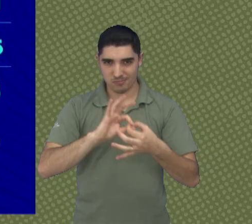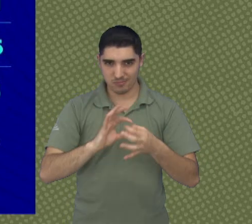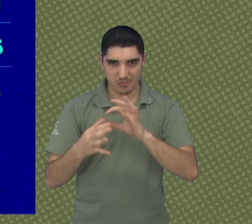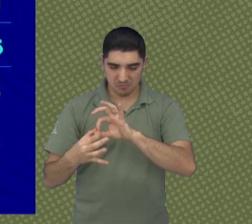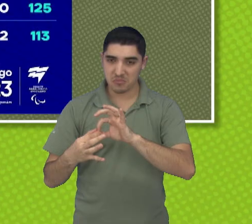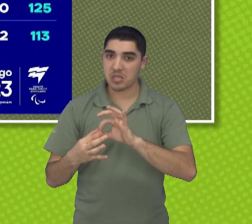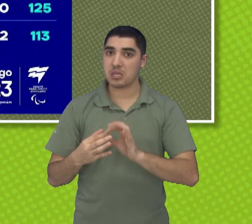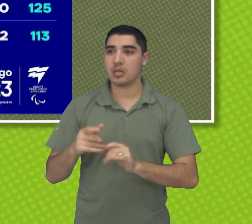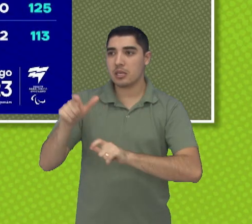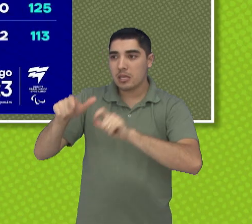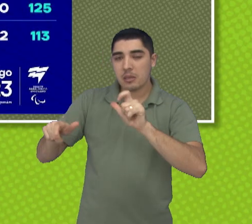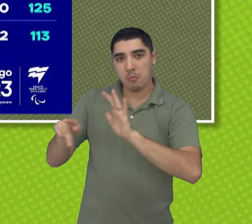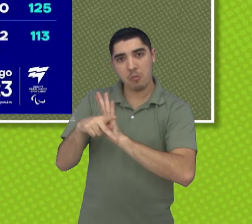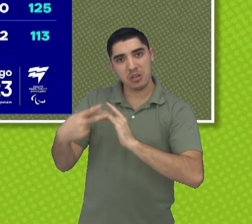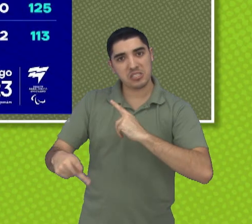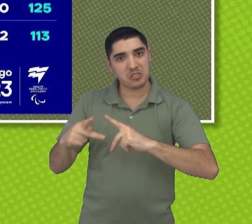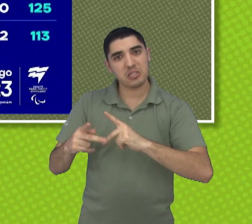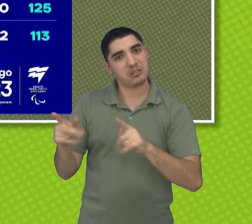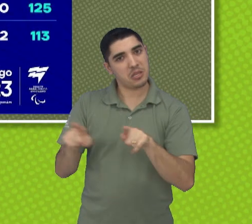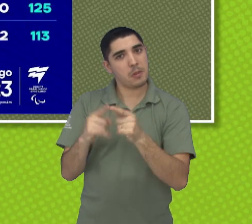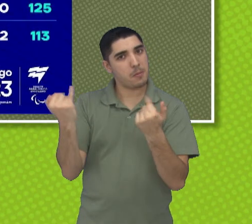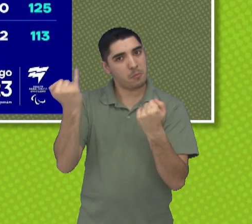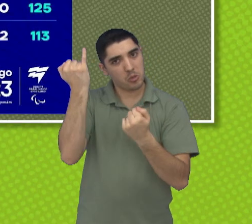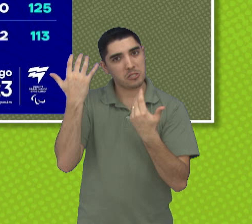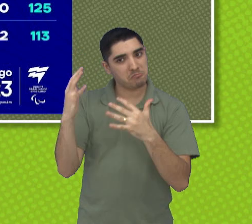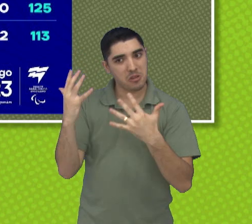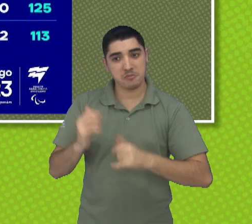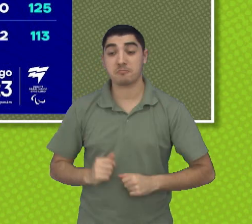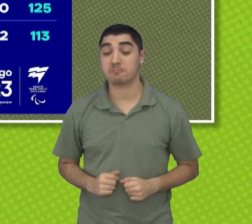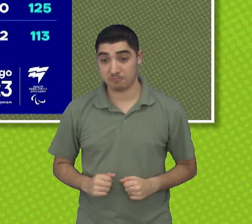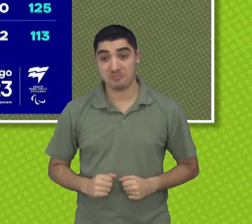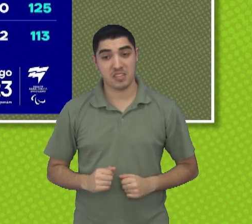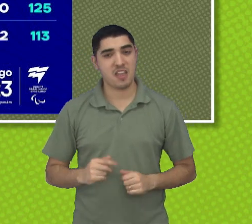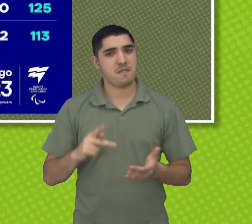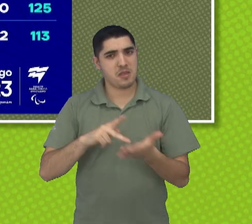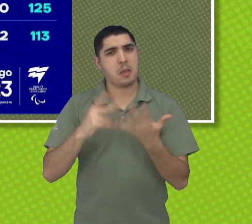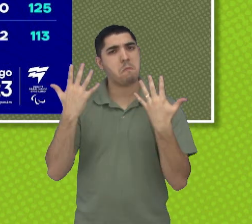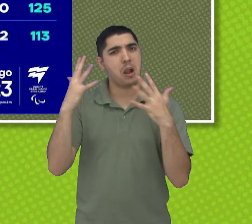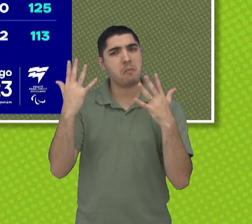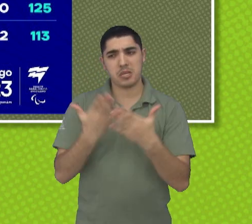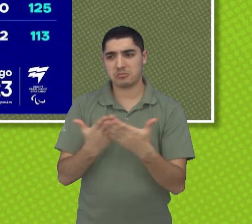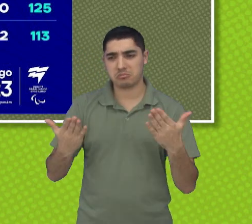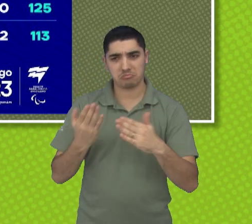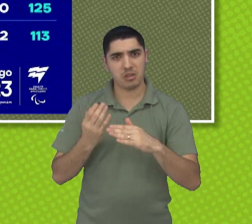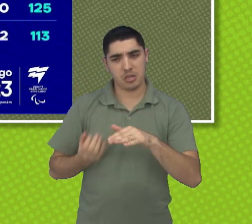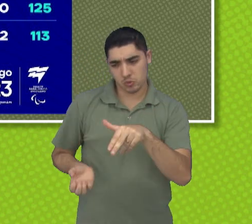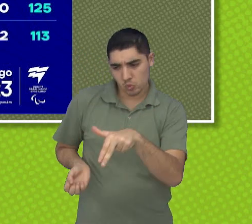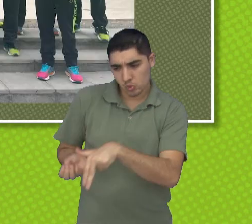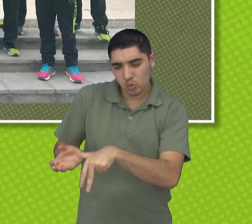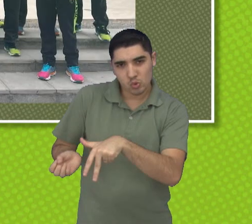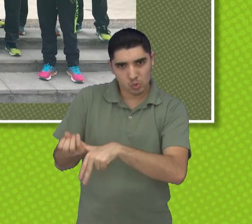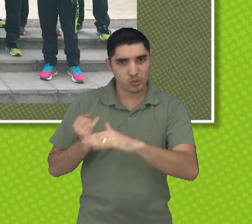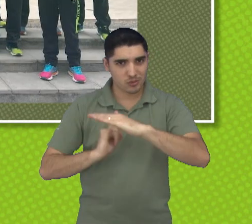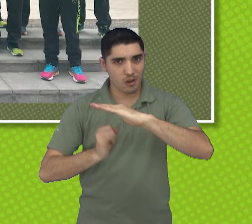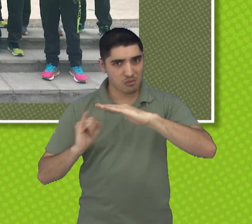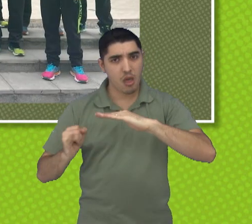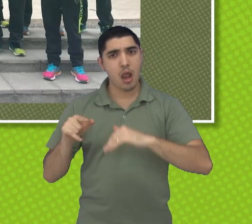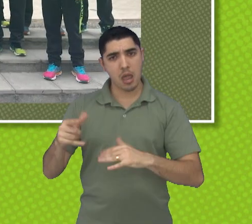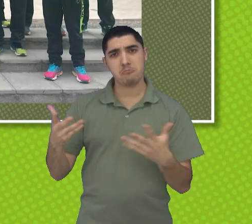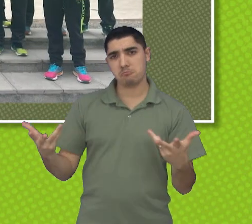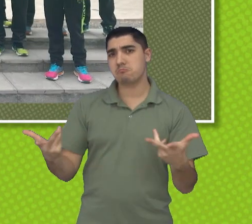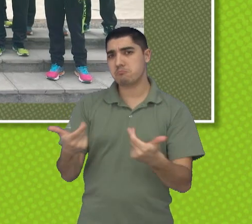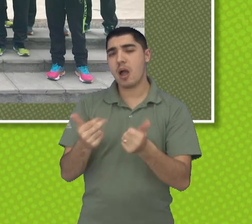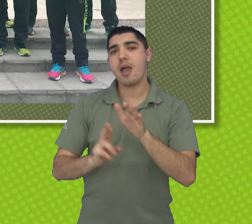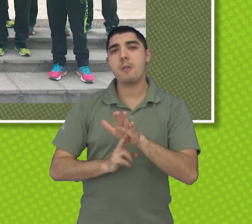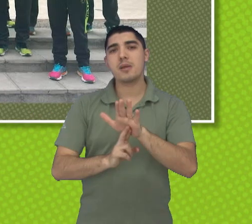José dos Campos. Com certeza, Bruno. Parabéns a todos do Instituto Athlon que fizeram um bom desempenho representando o